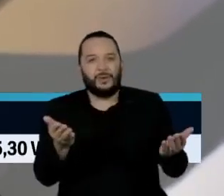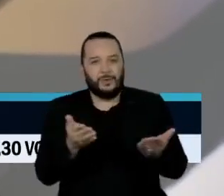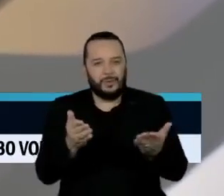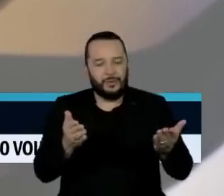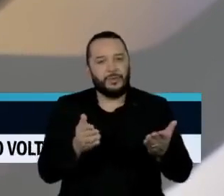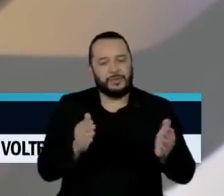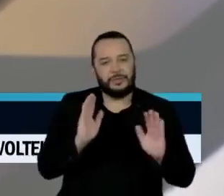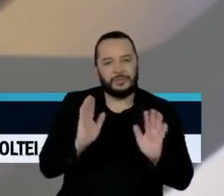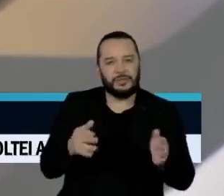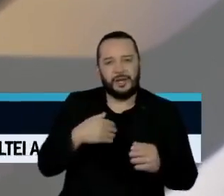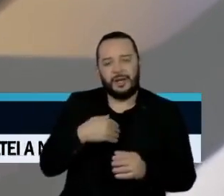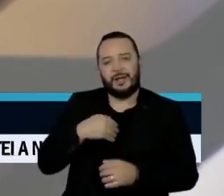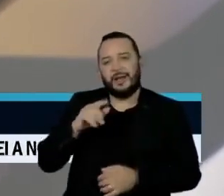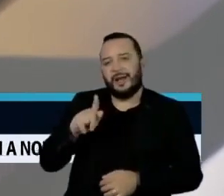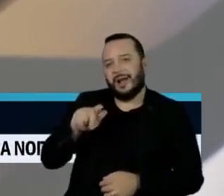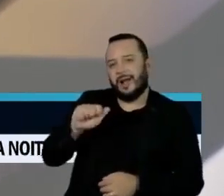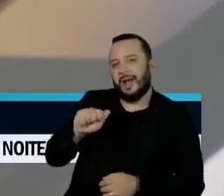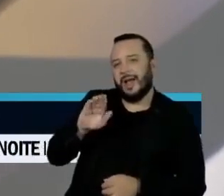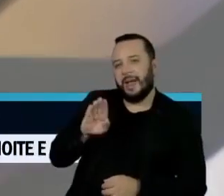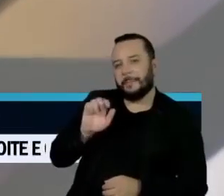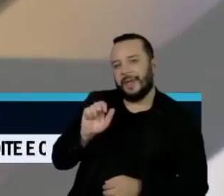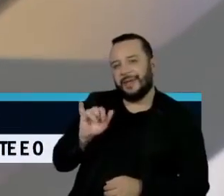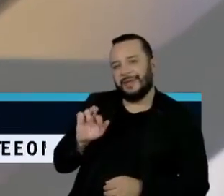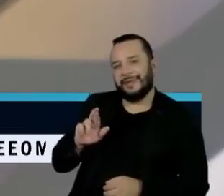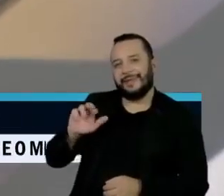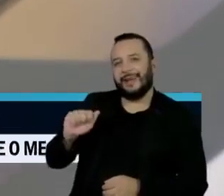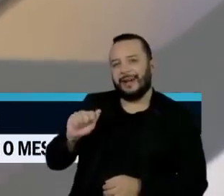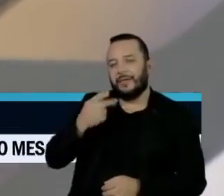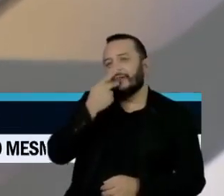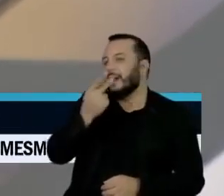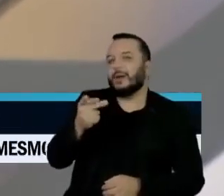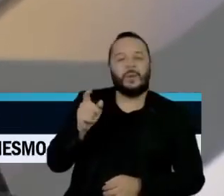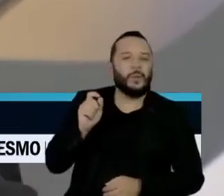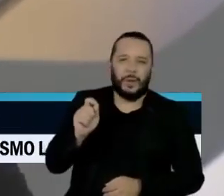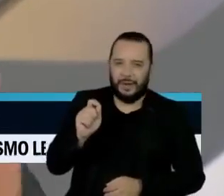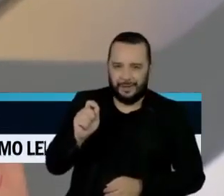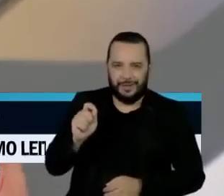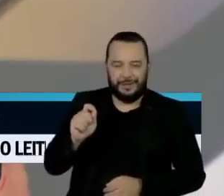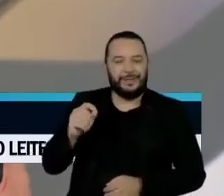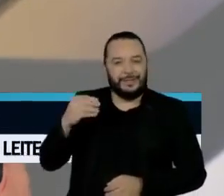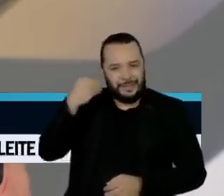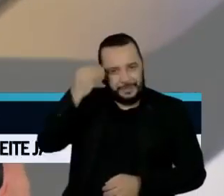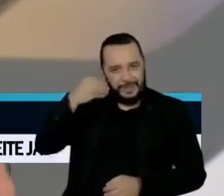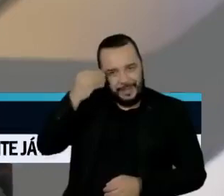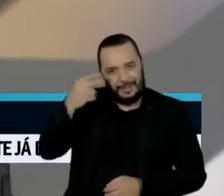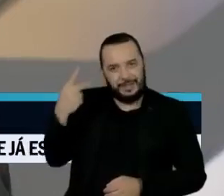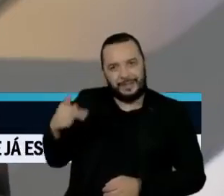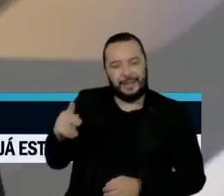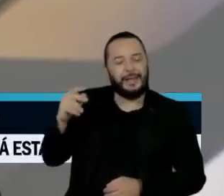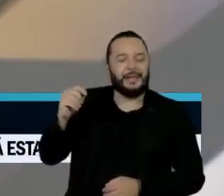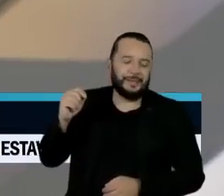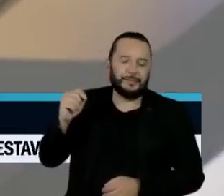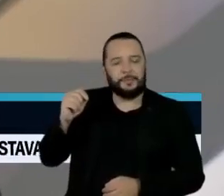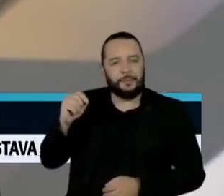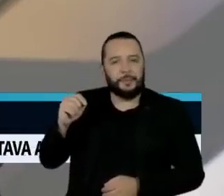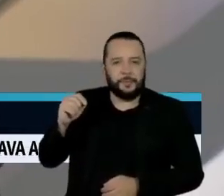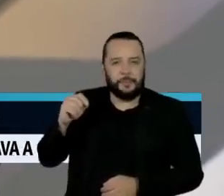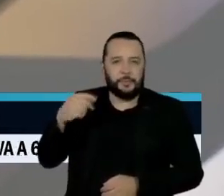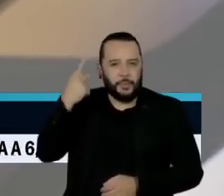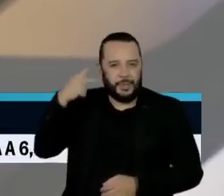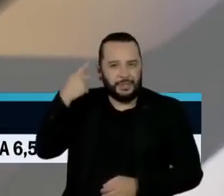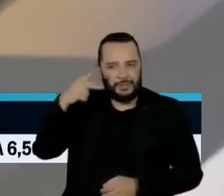falar uma coisa muito interessante mais cedo que ele falava dentro da experiência dele política né que ele teve